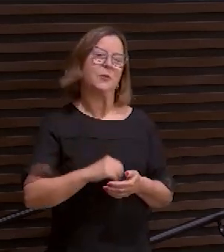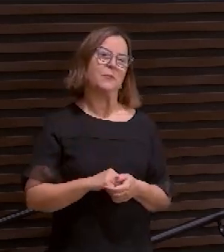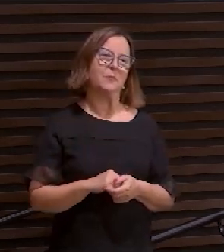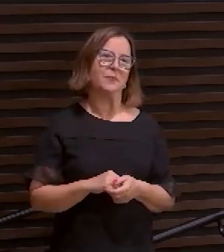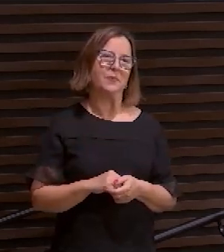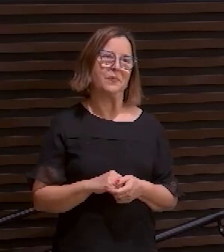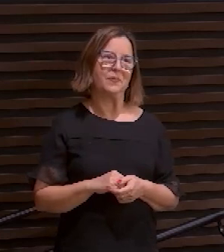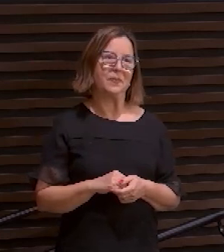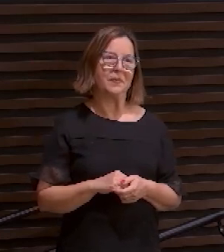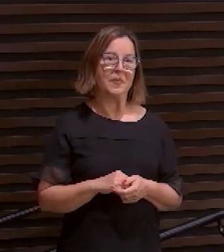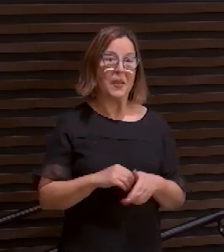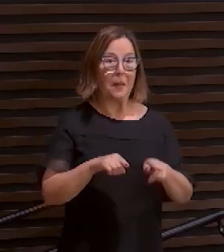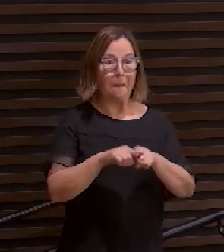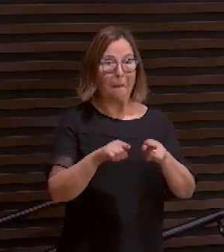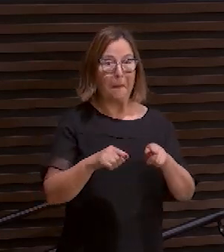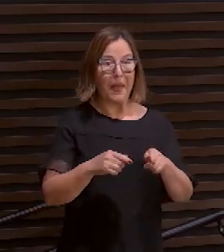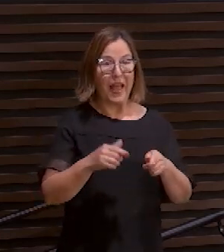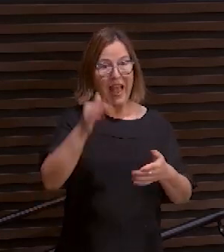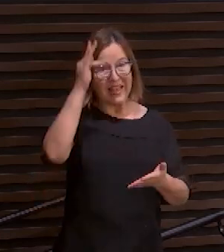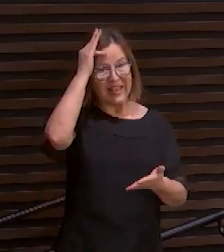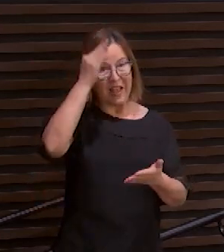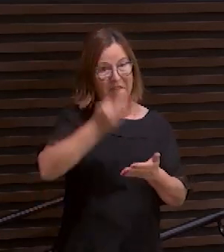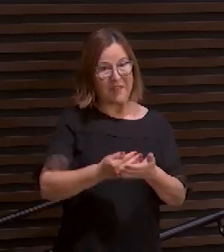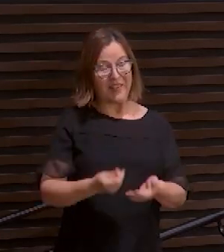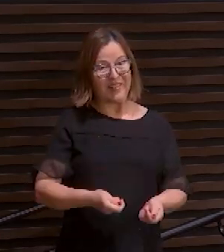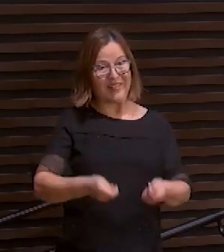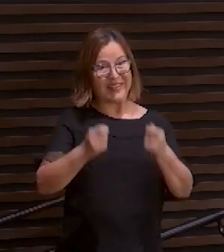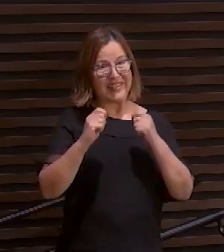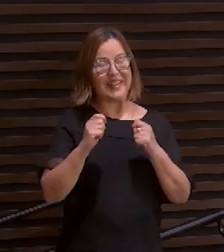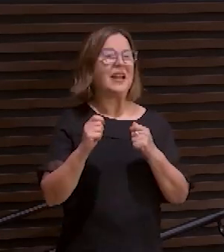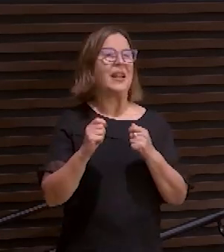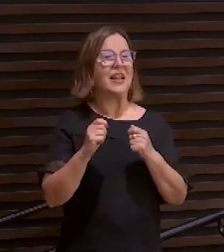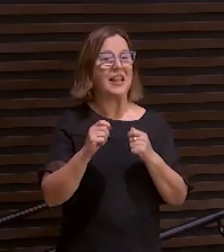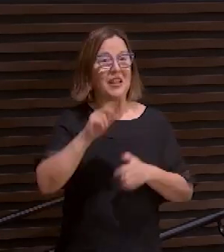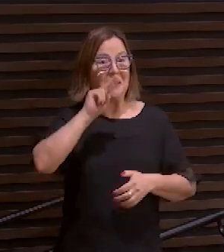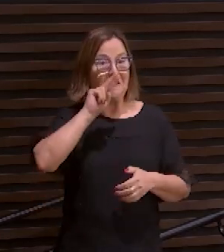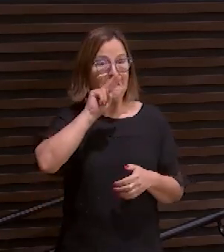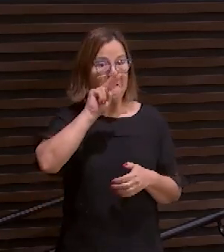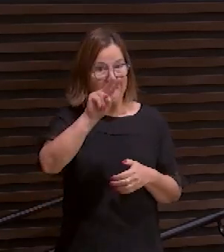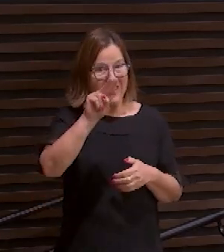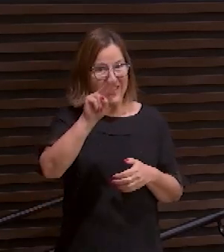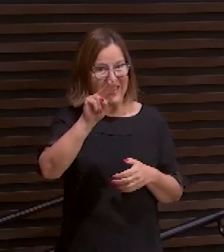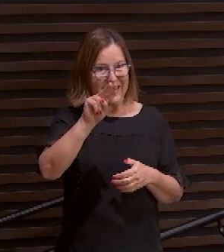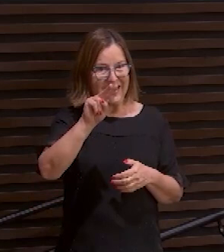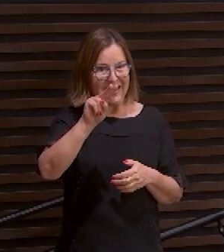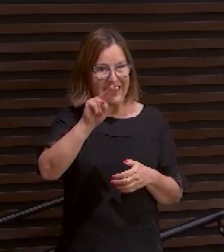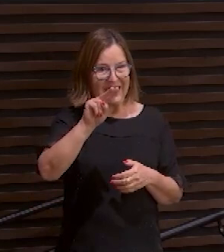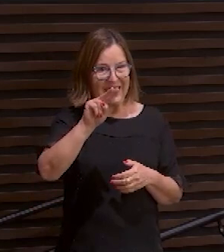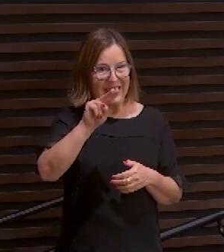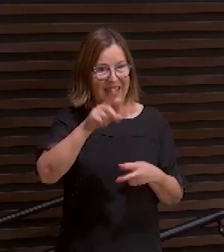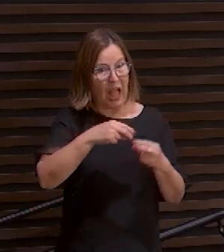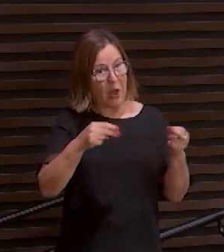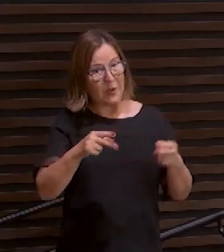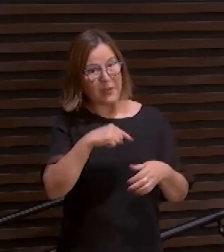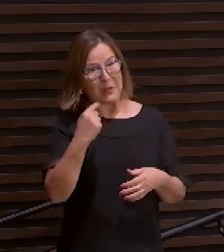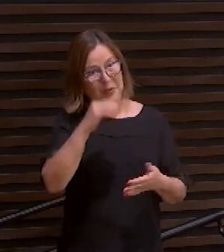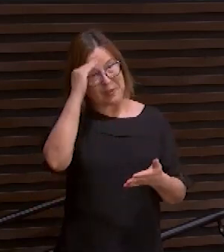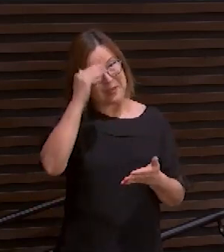Mas a recompensa da fé é ver aquilo que cremos. Quando Jesus